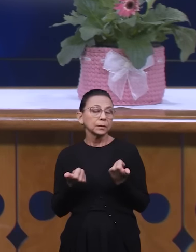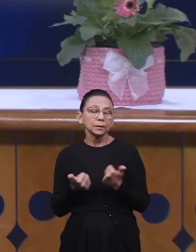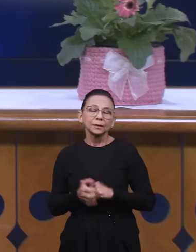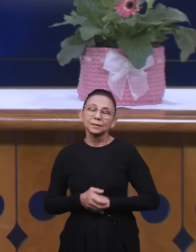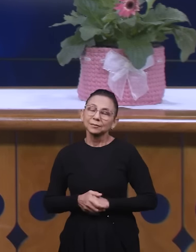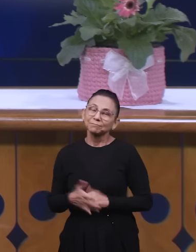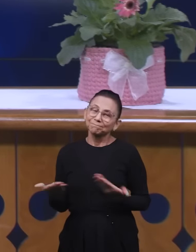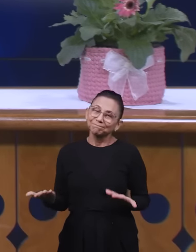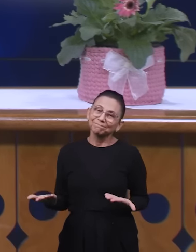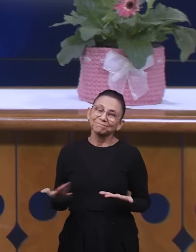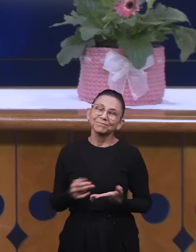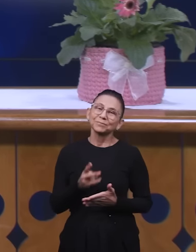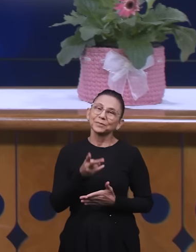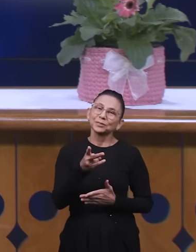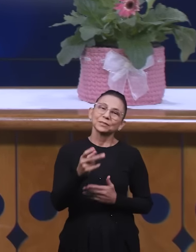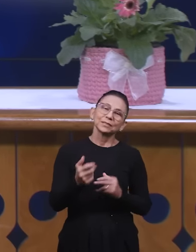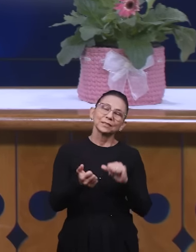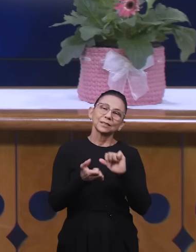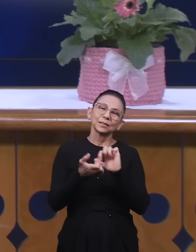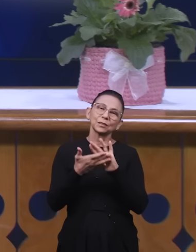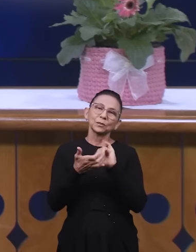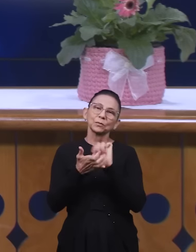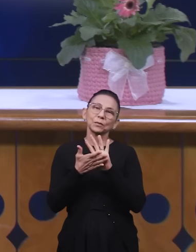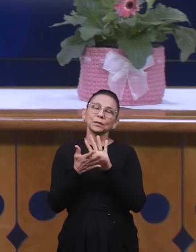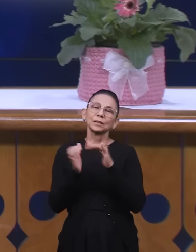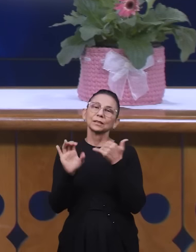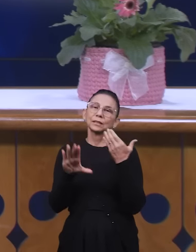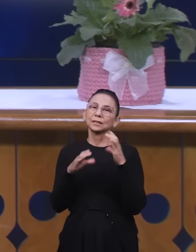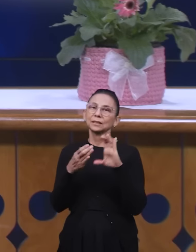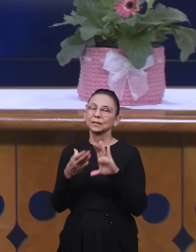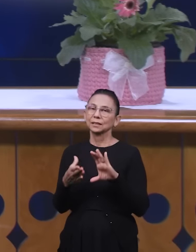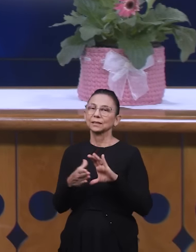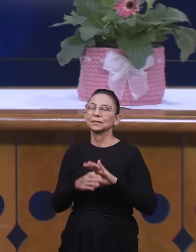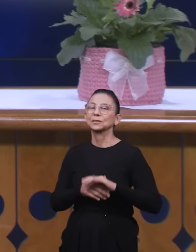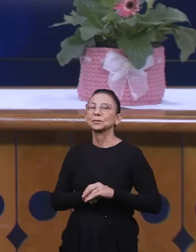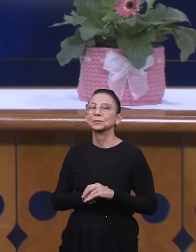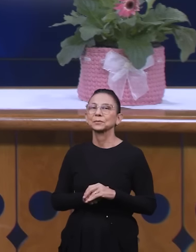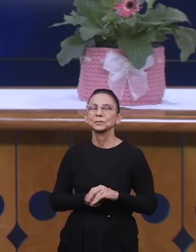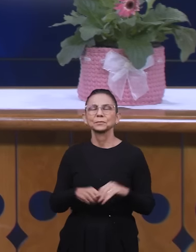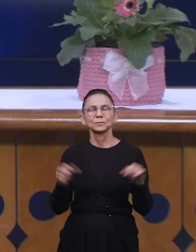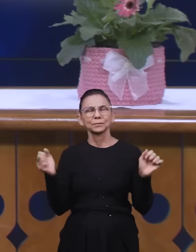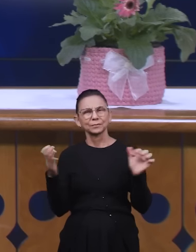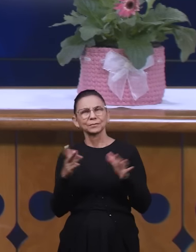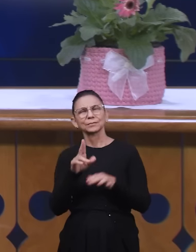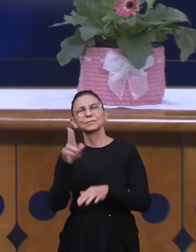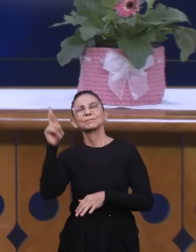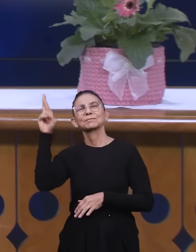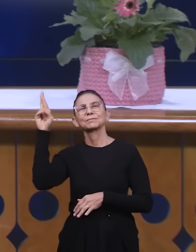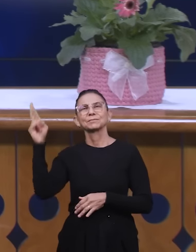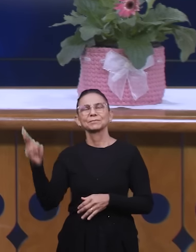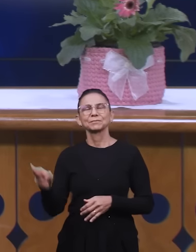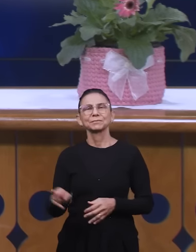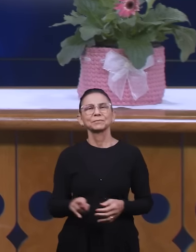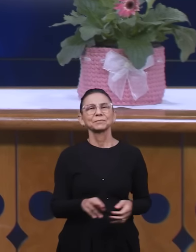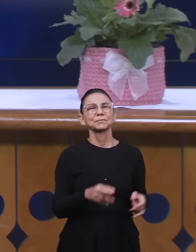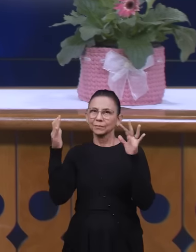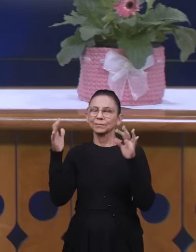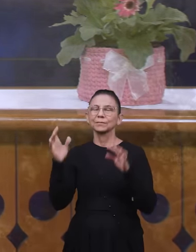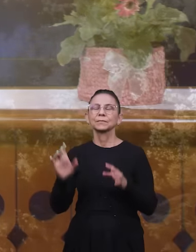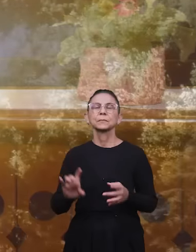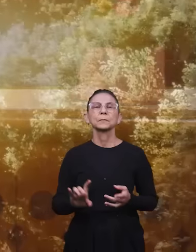maravilhosa. E é por isso que nós vamos louvar ao Senhor com mais um louvor na sua presença. Glorifique o nome